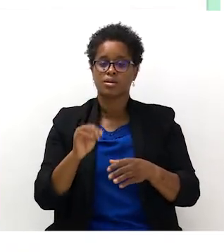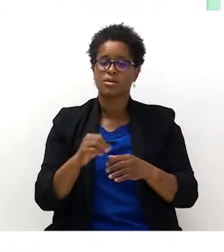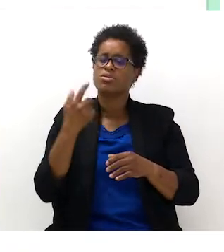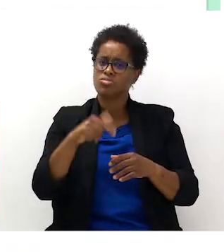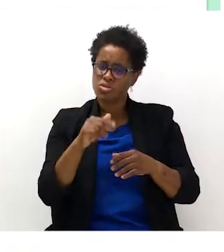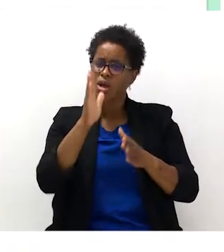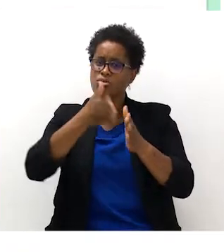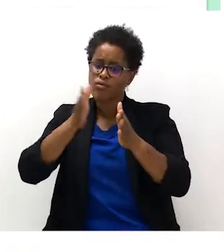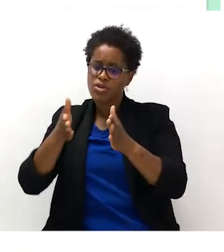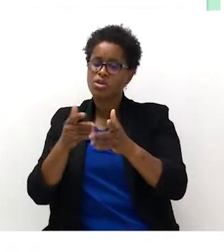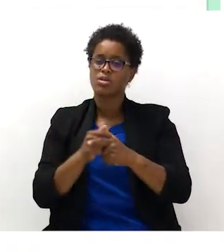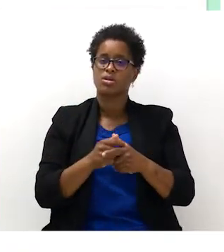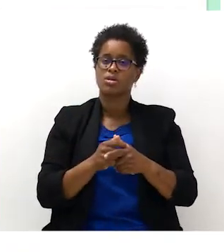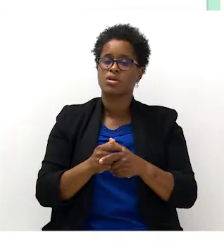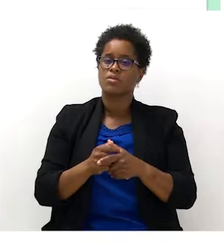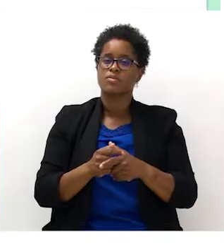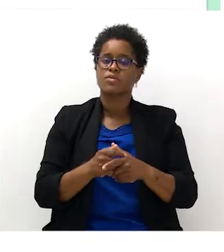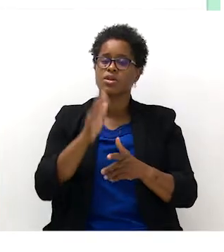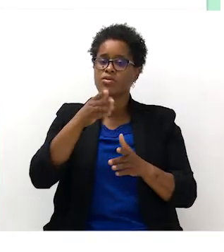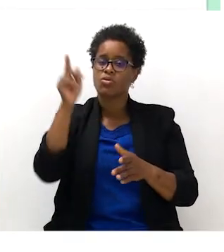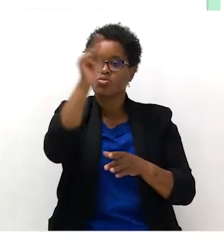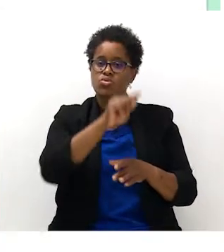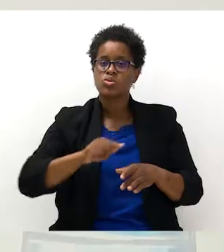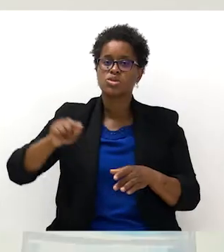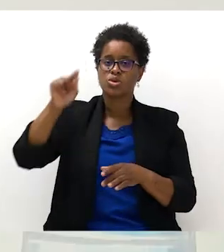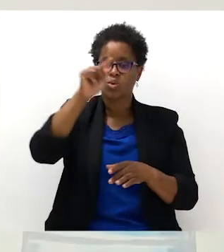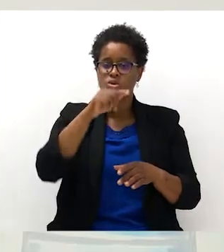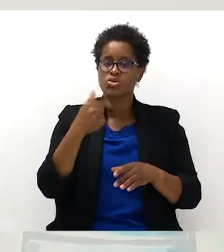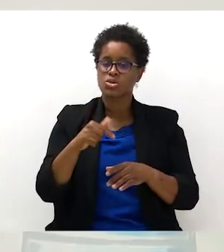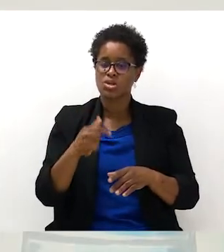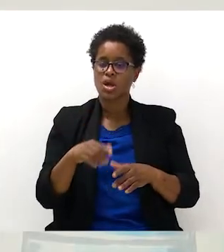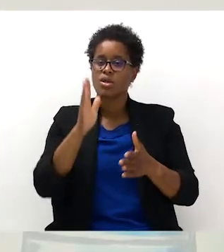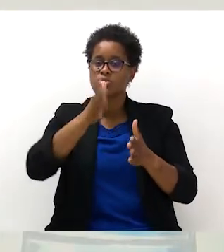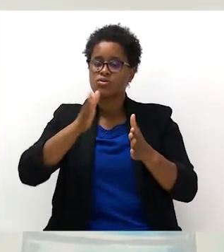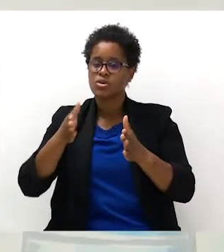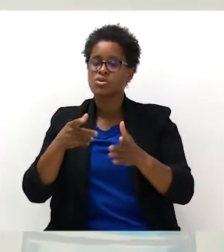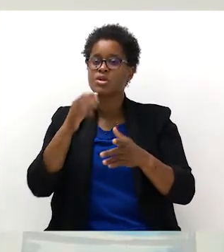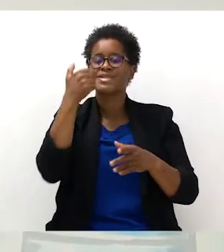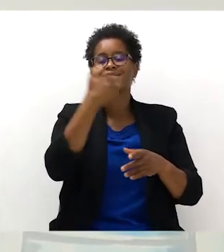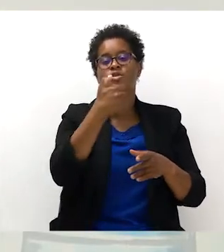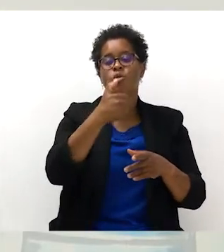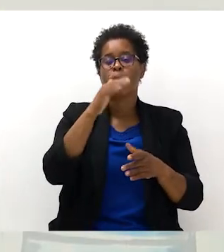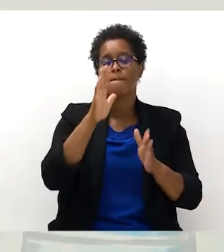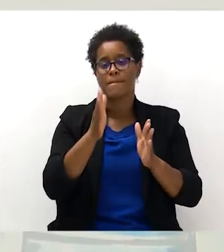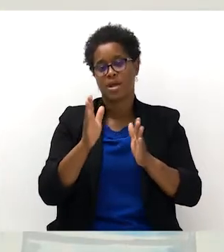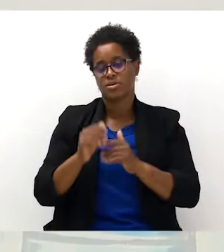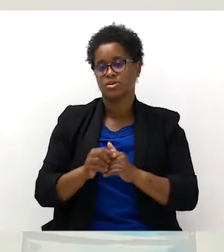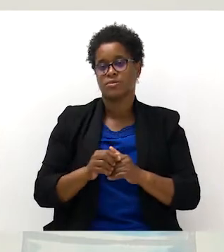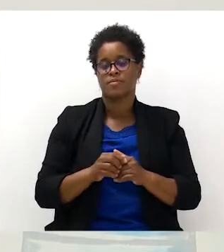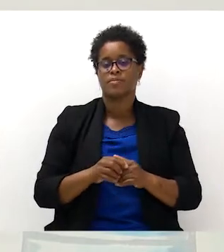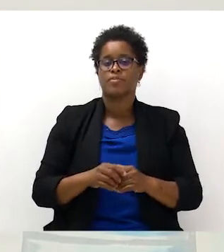que está dividida, ou que está dividido o círculo? Está dividido em 5 partes. Muito